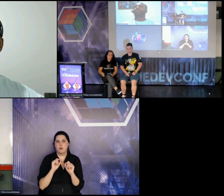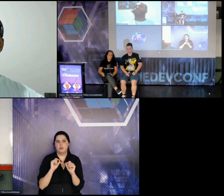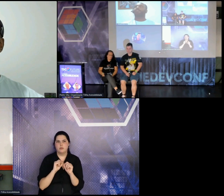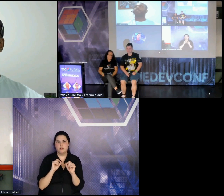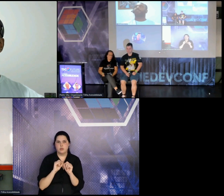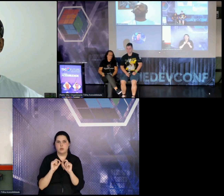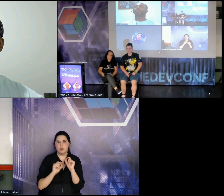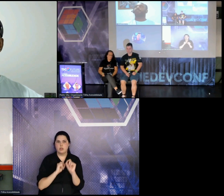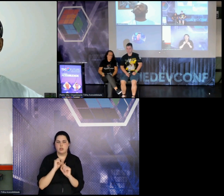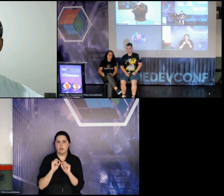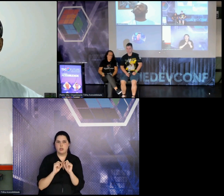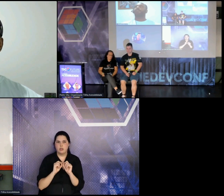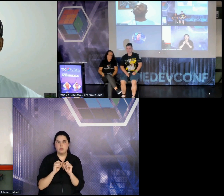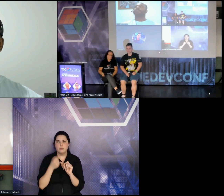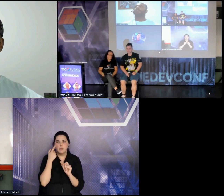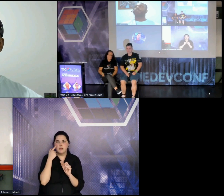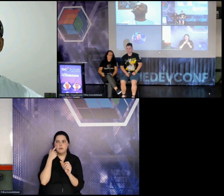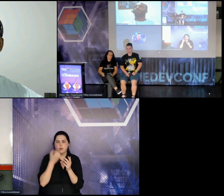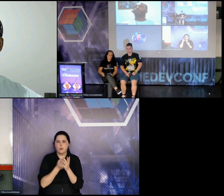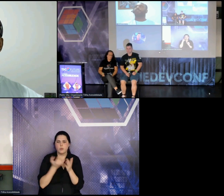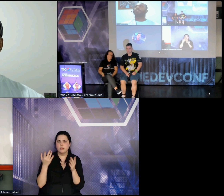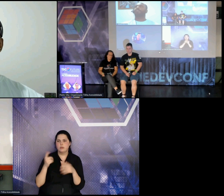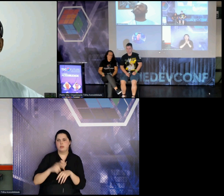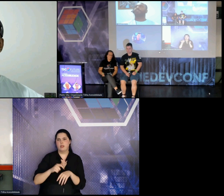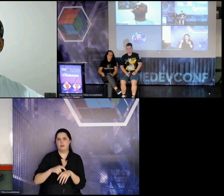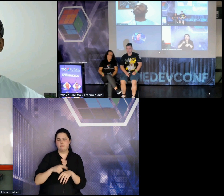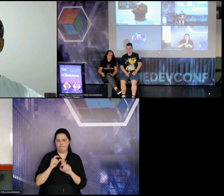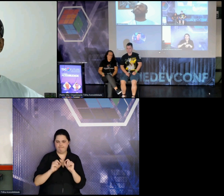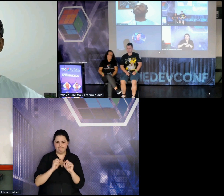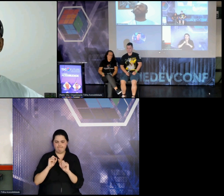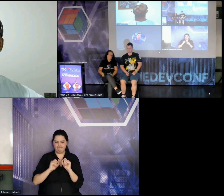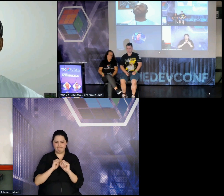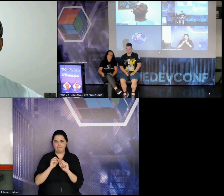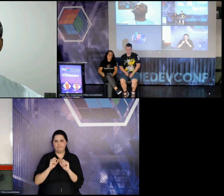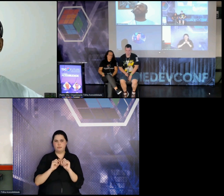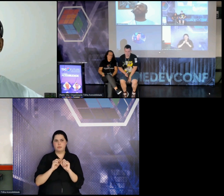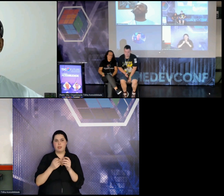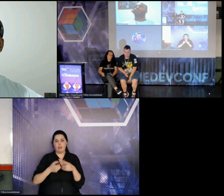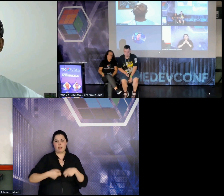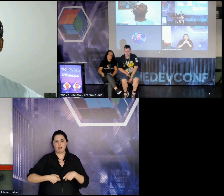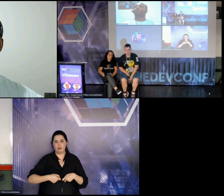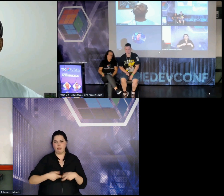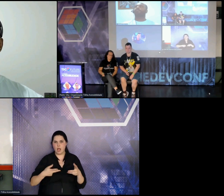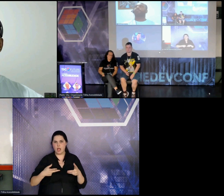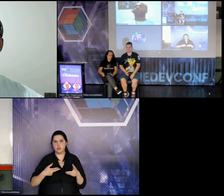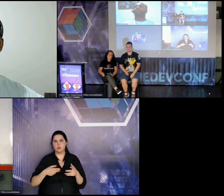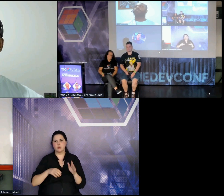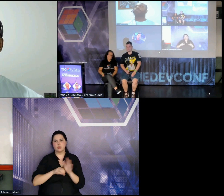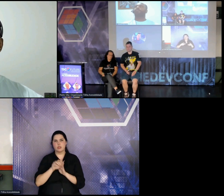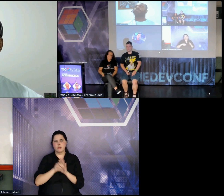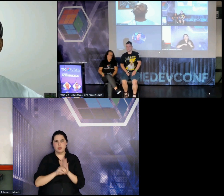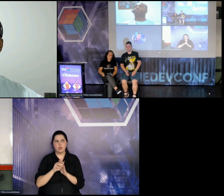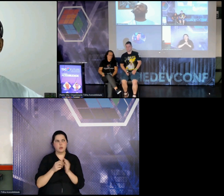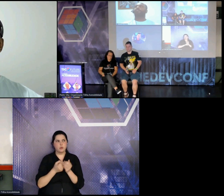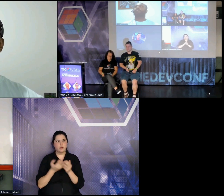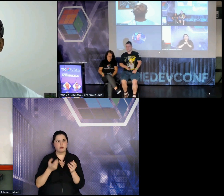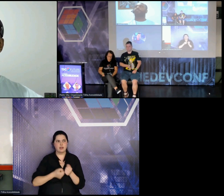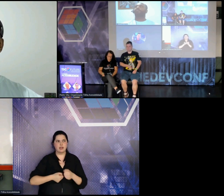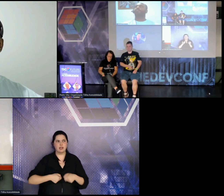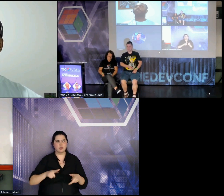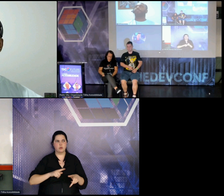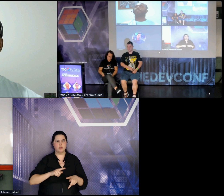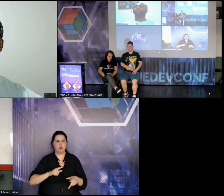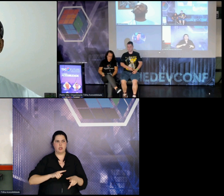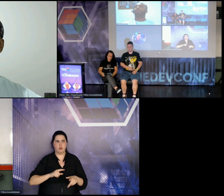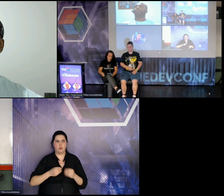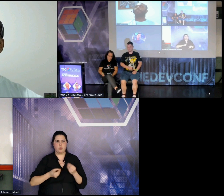fazer para mensurar, poxa, o quanto que eu vou ter aqui de gasto até mesmo, né? E o quanto que esse gasto aqui pode me trazer